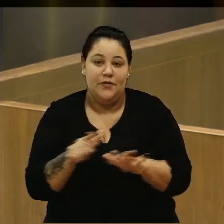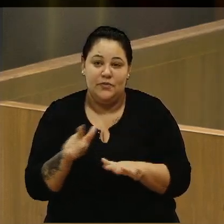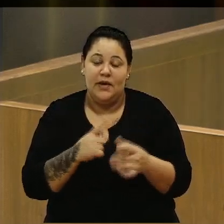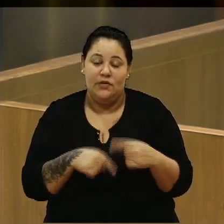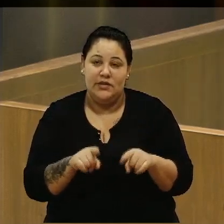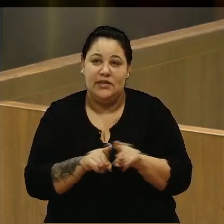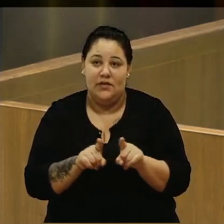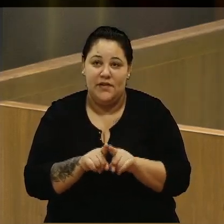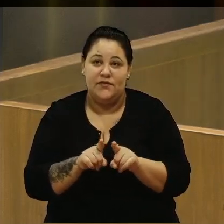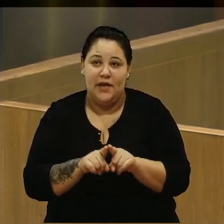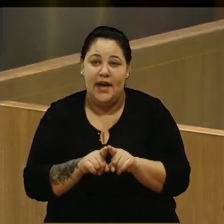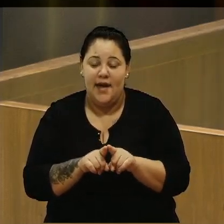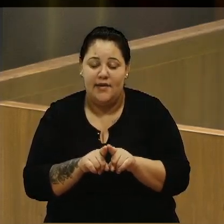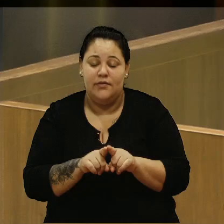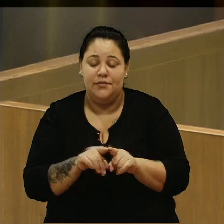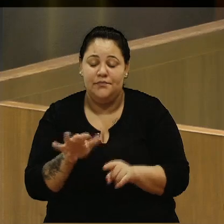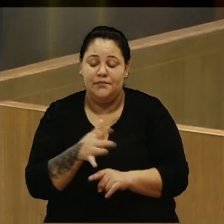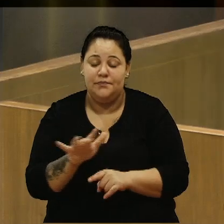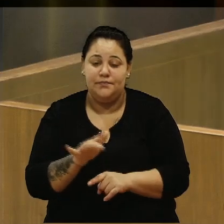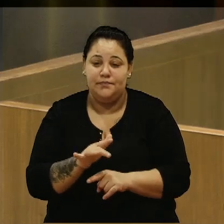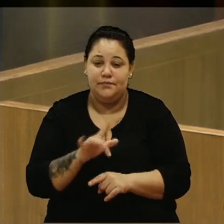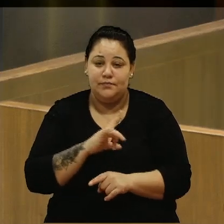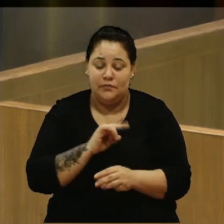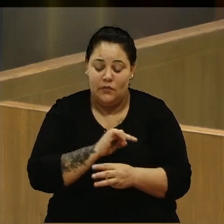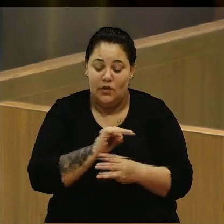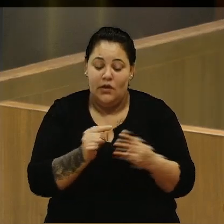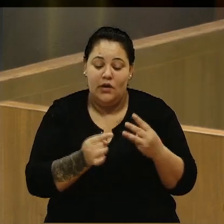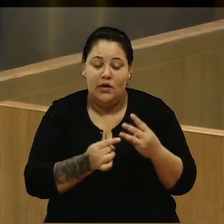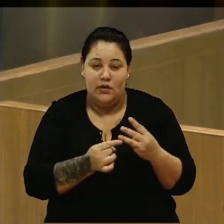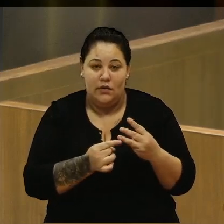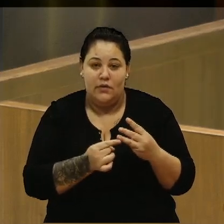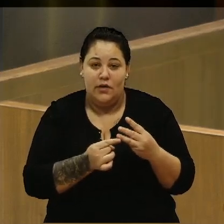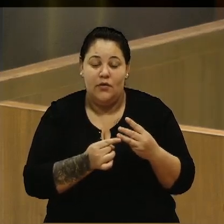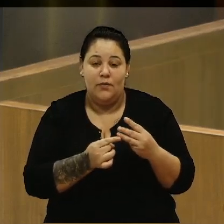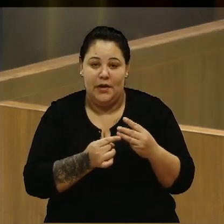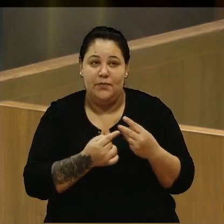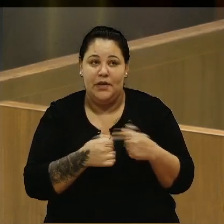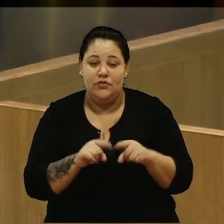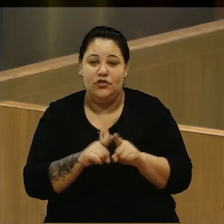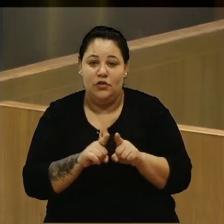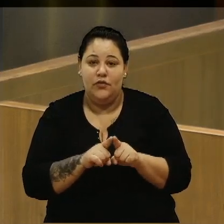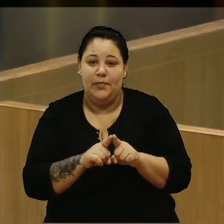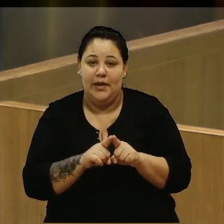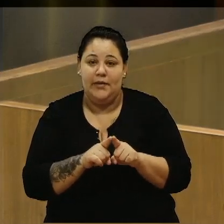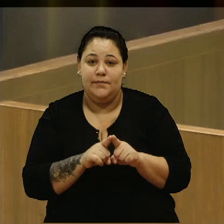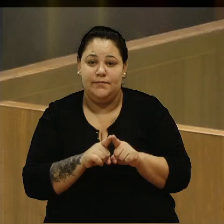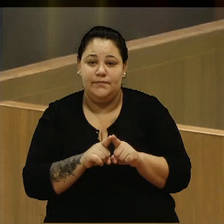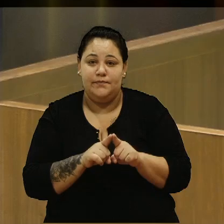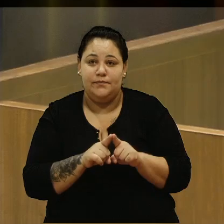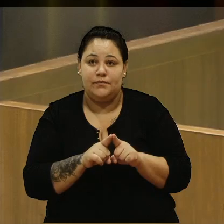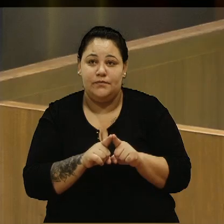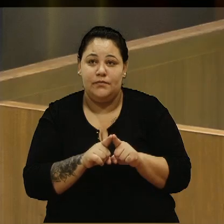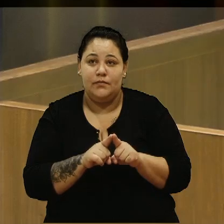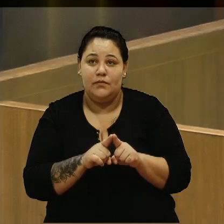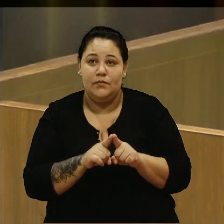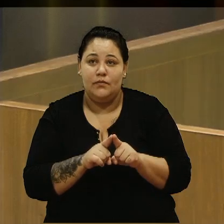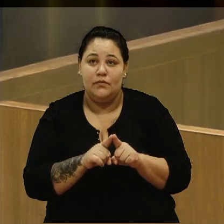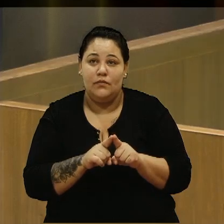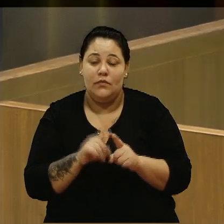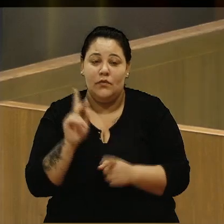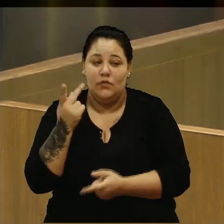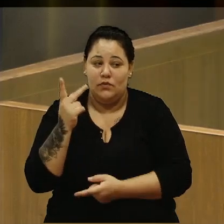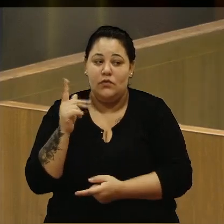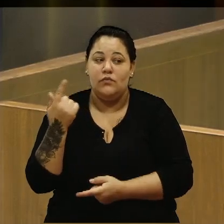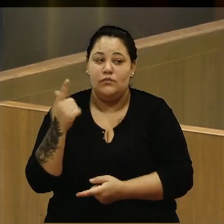3 componentes. Eu tinha 3 componentes escolar muitas vezes, história, geografia, muitas vezes